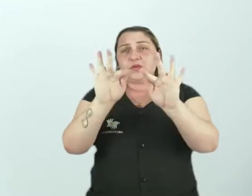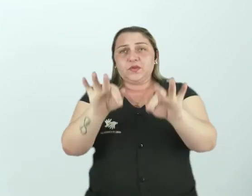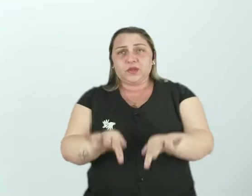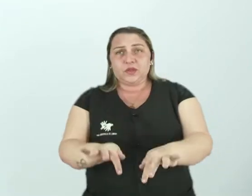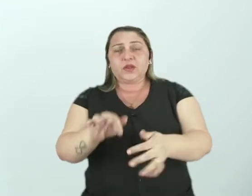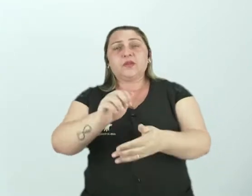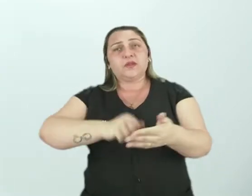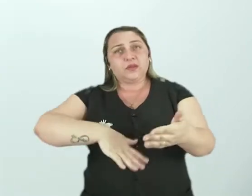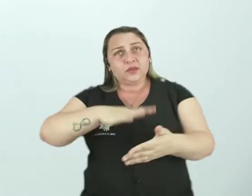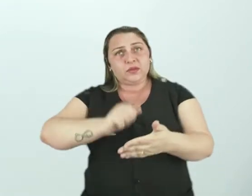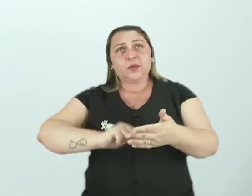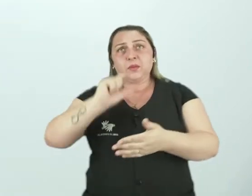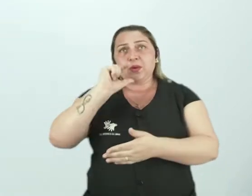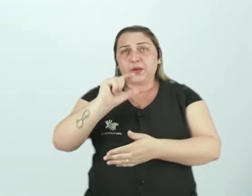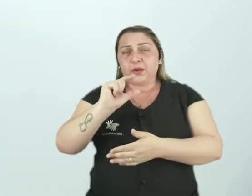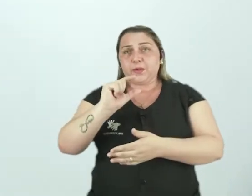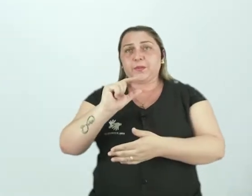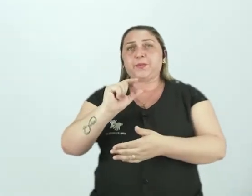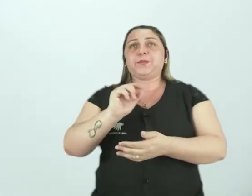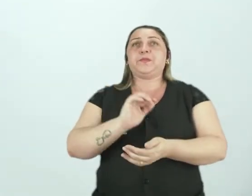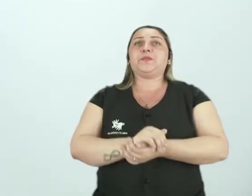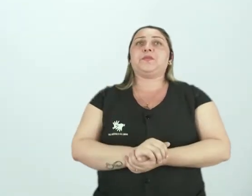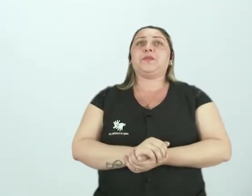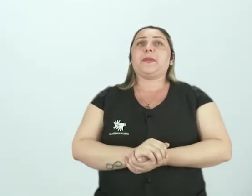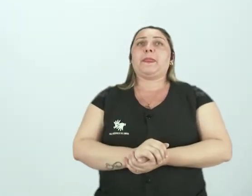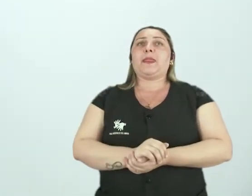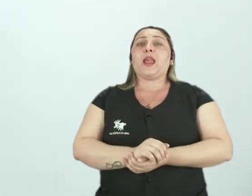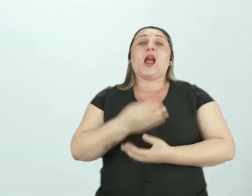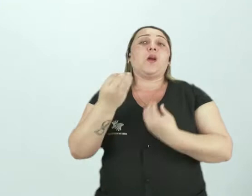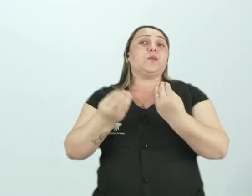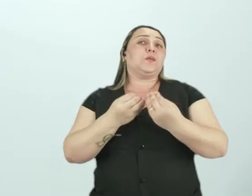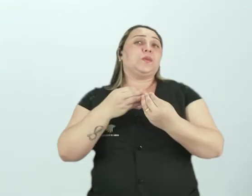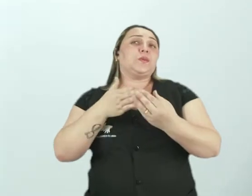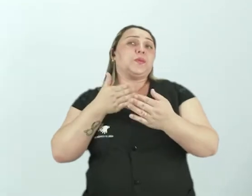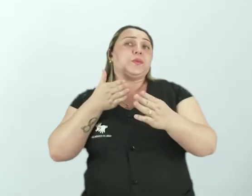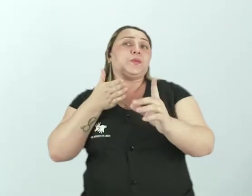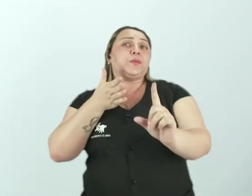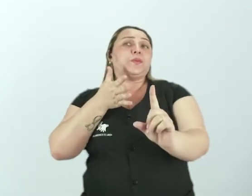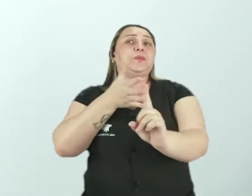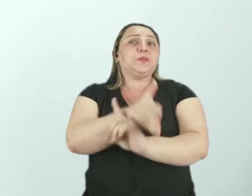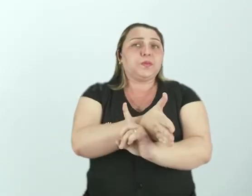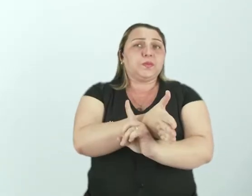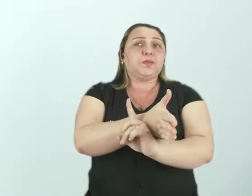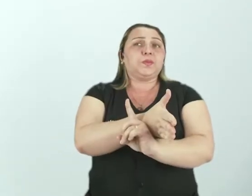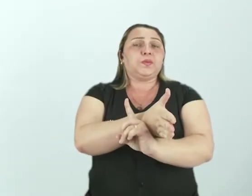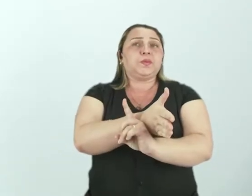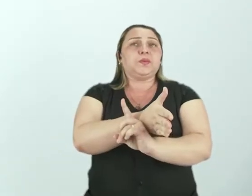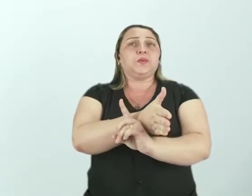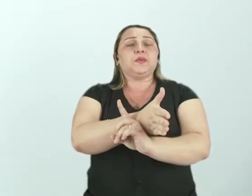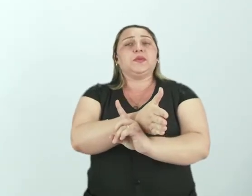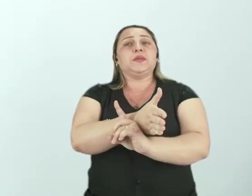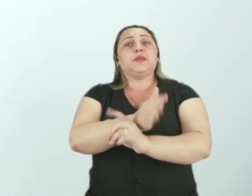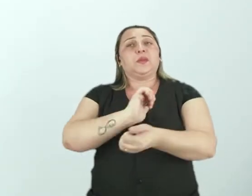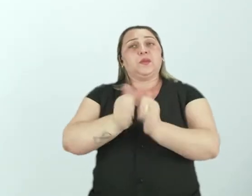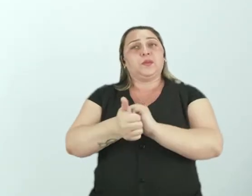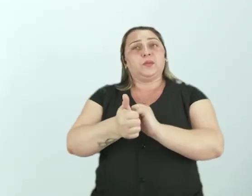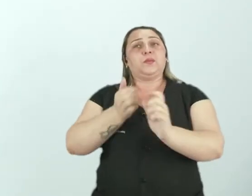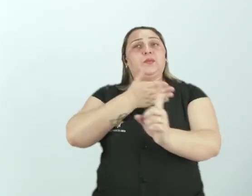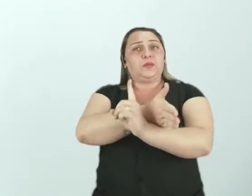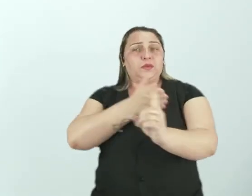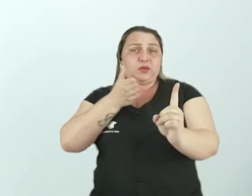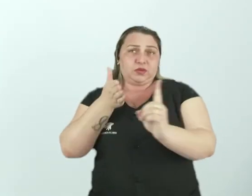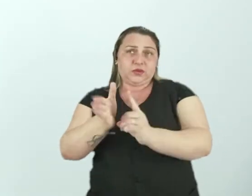vai exercitar um pouquinho. Vamos lá! O que são esportes de invasão? Os esportes de invasão são modalidades em